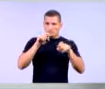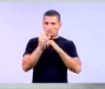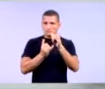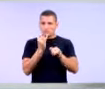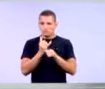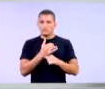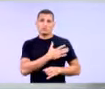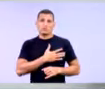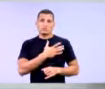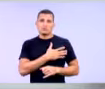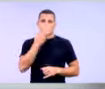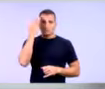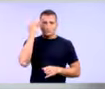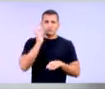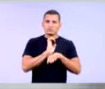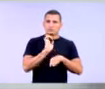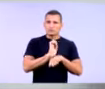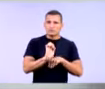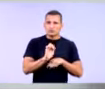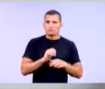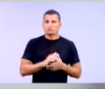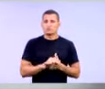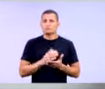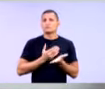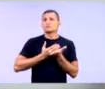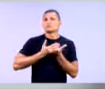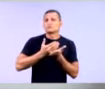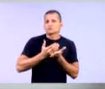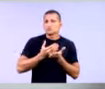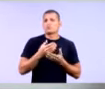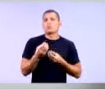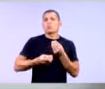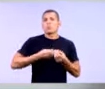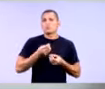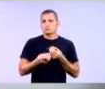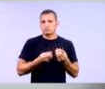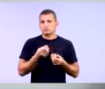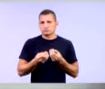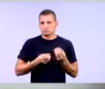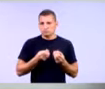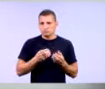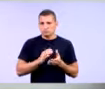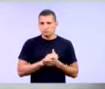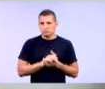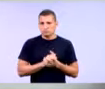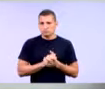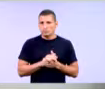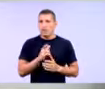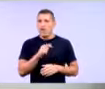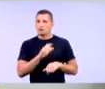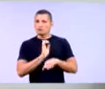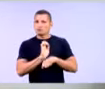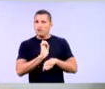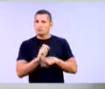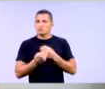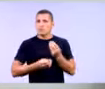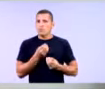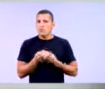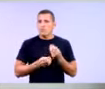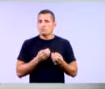Gostaria de saber a respeito do estágio, quando inicia o estágio e como vai ser esse estágio, como vai ser